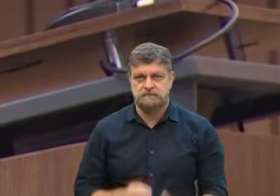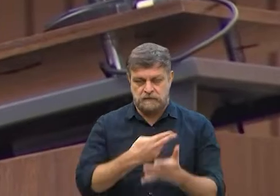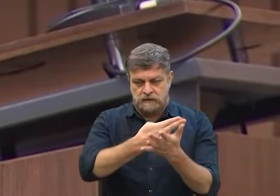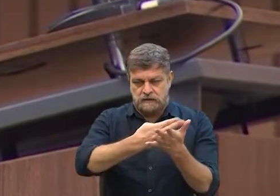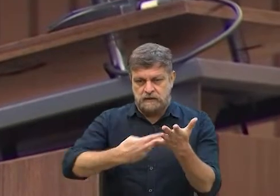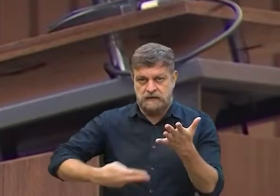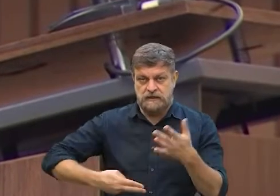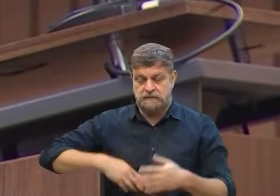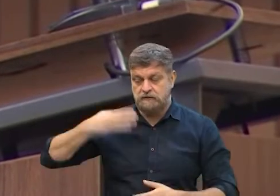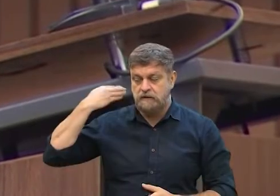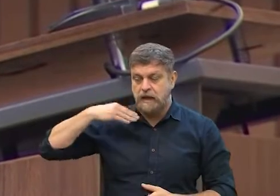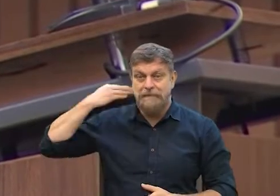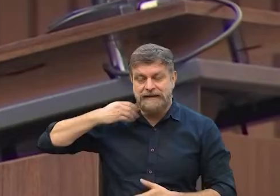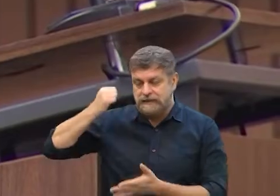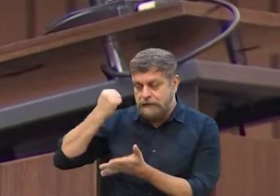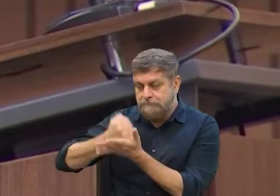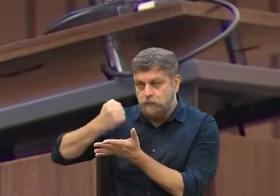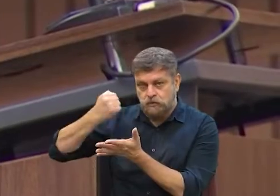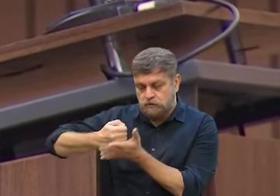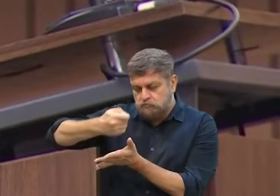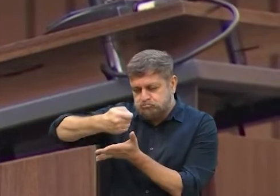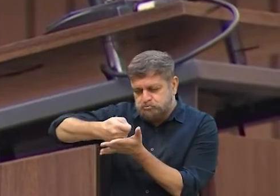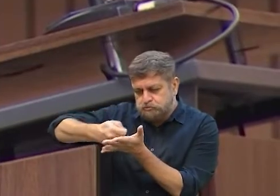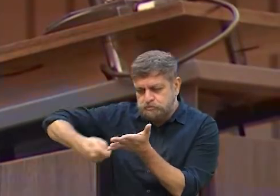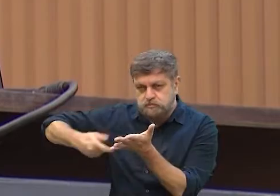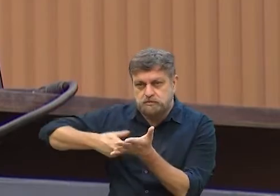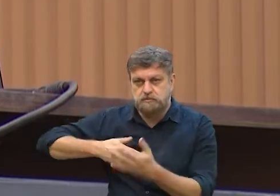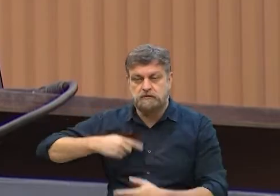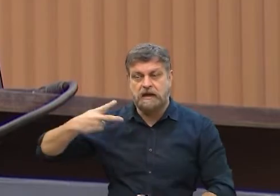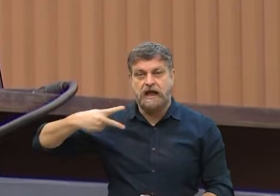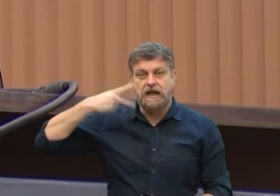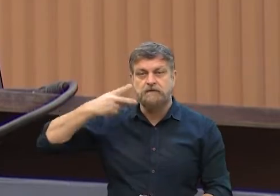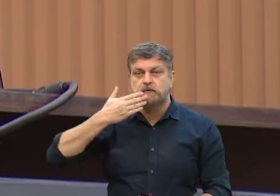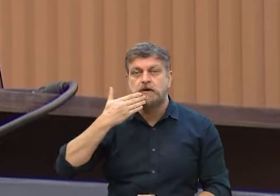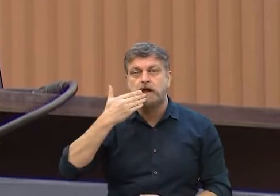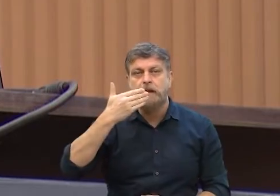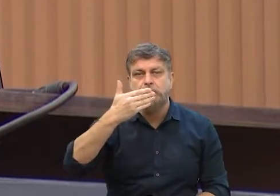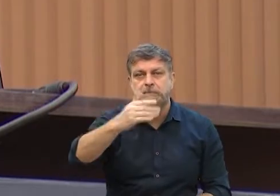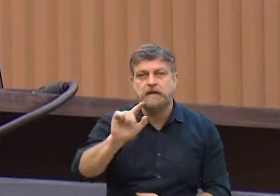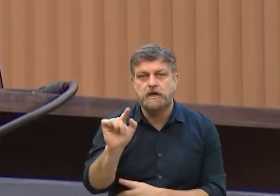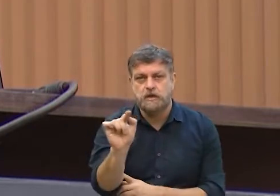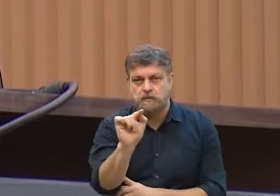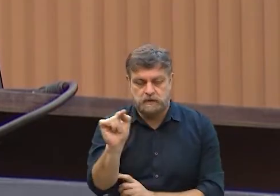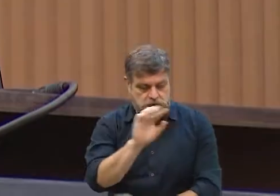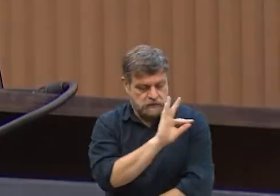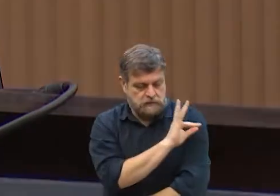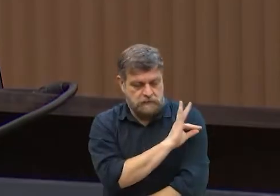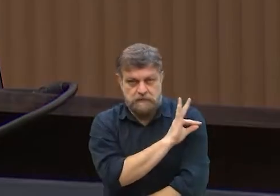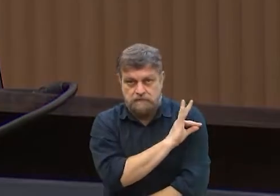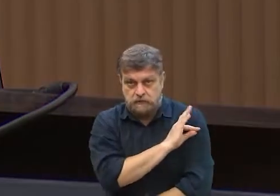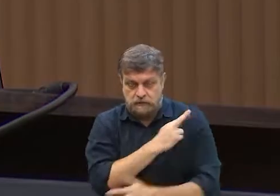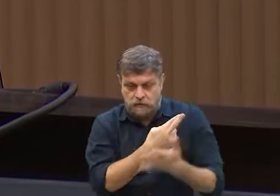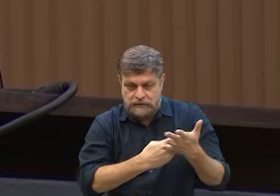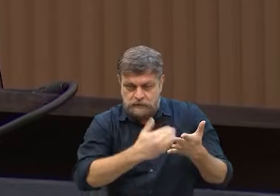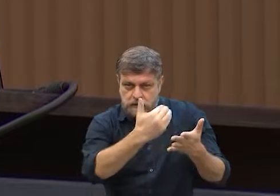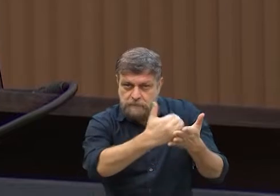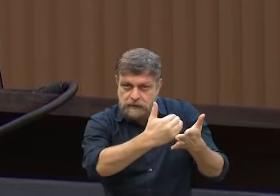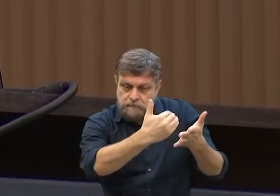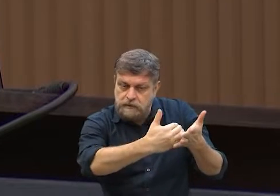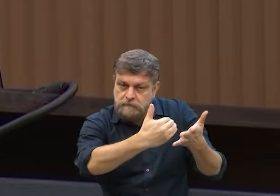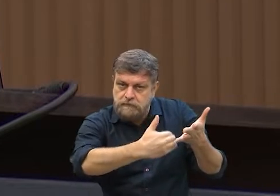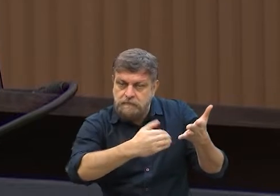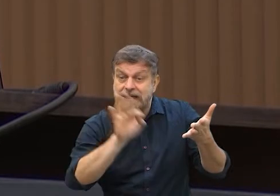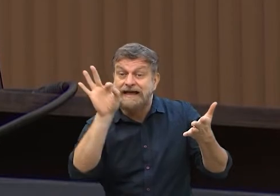No requerimento protocolado pela vereadora Mariana Conte, a parlamentar solicita à Prefeitura de Campinas um relatório